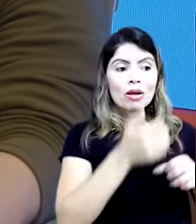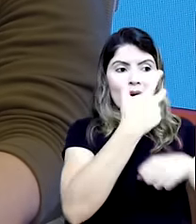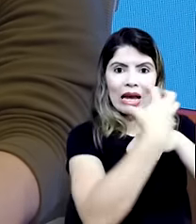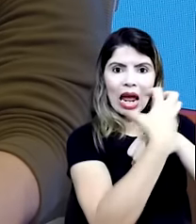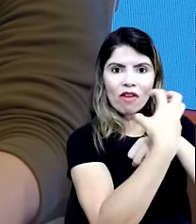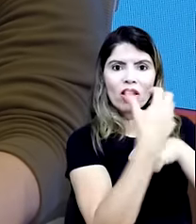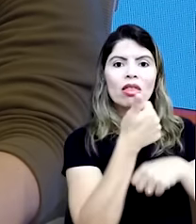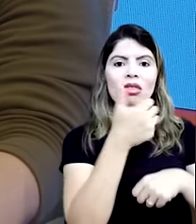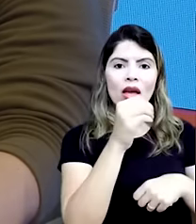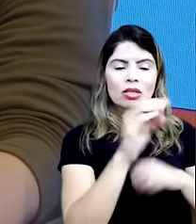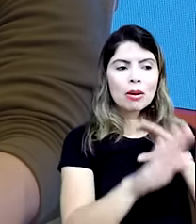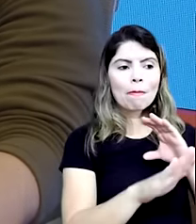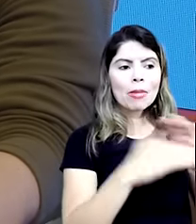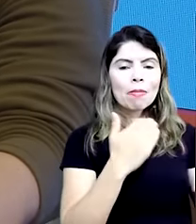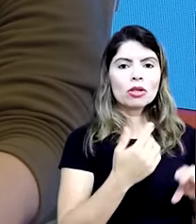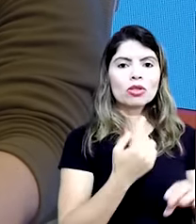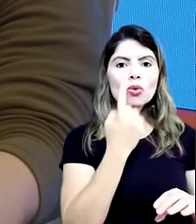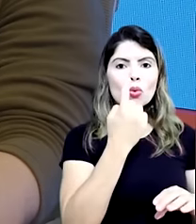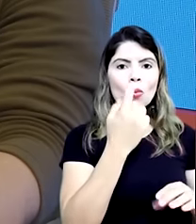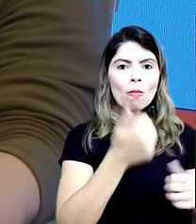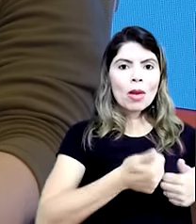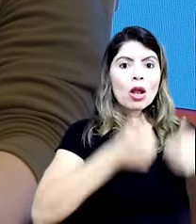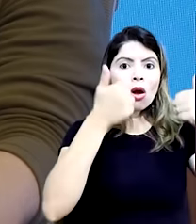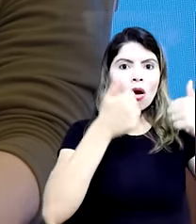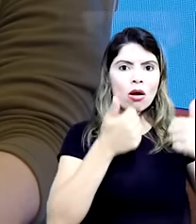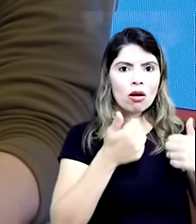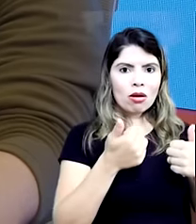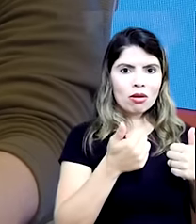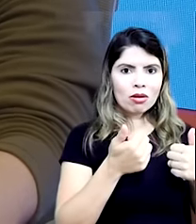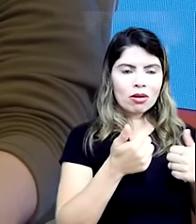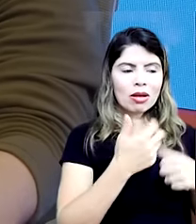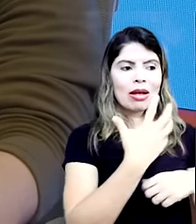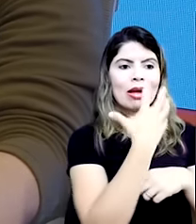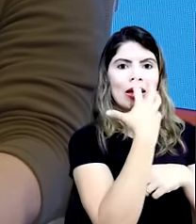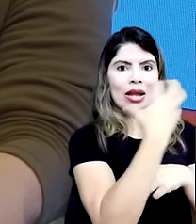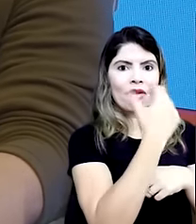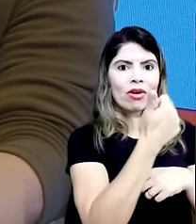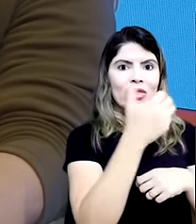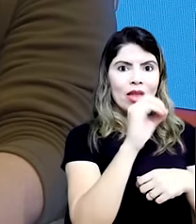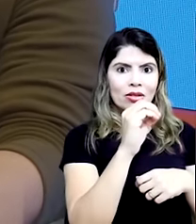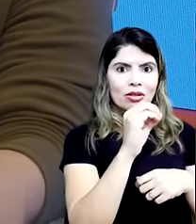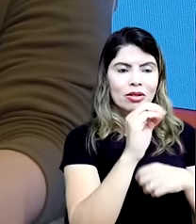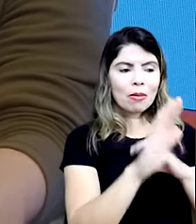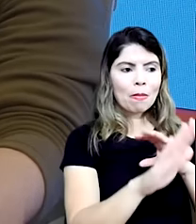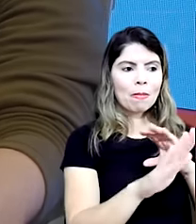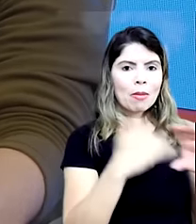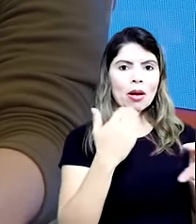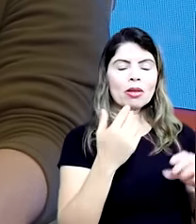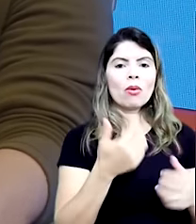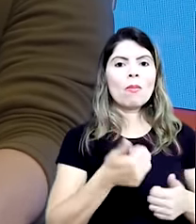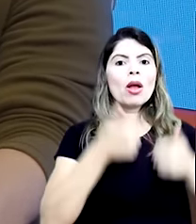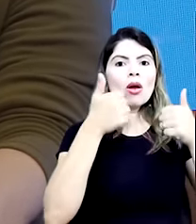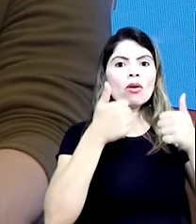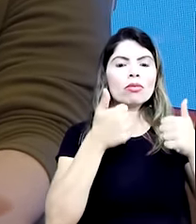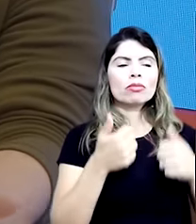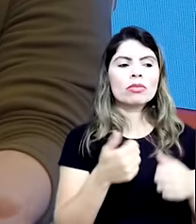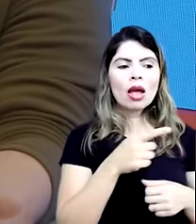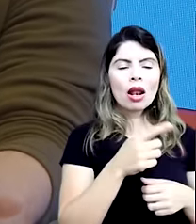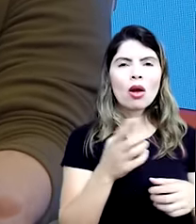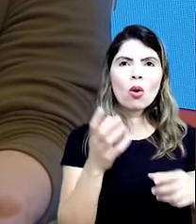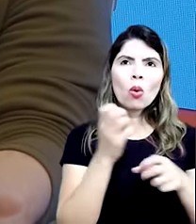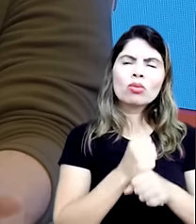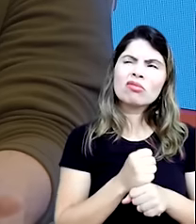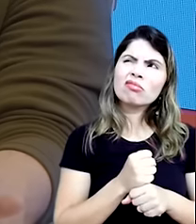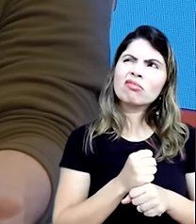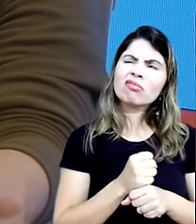e mande o melhor grave mais 10 e mande o melhor Esses são esses 10 que eu quero aí o pessoal fazia uma conta rápida aí fala Pô mas